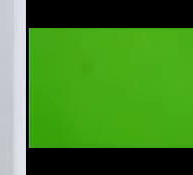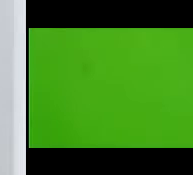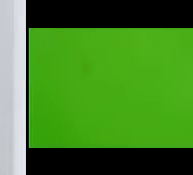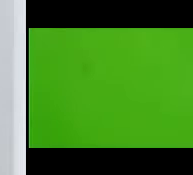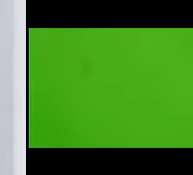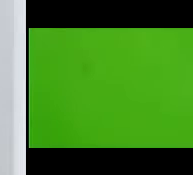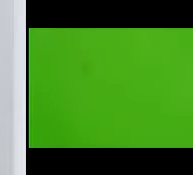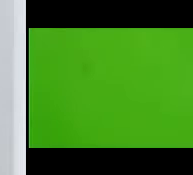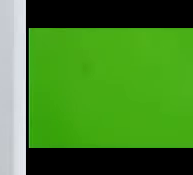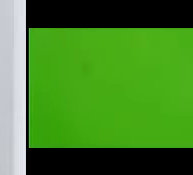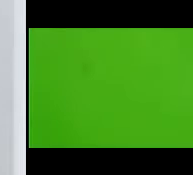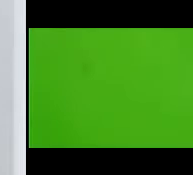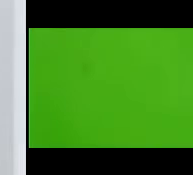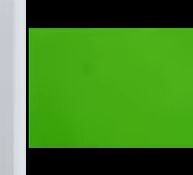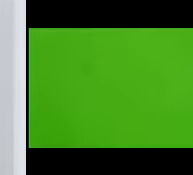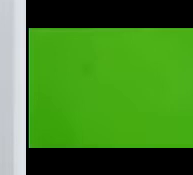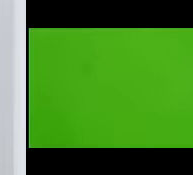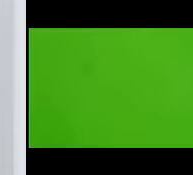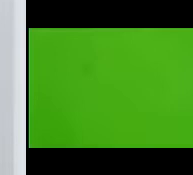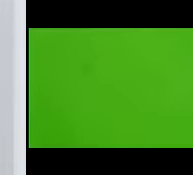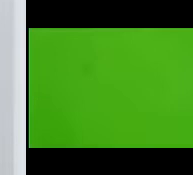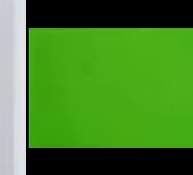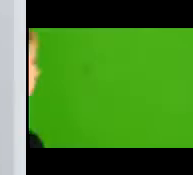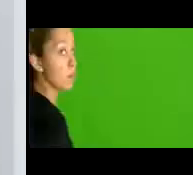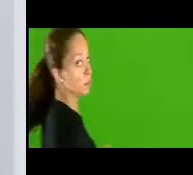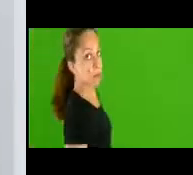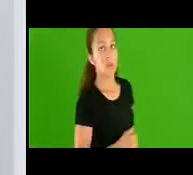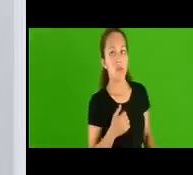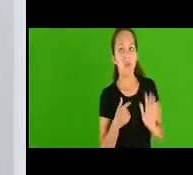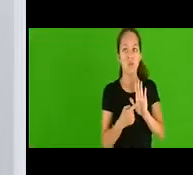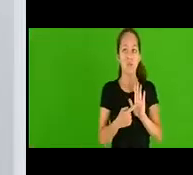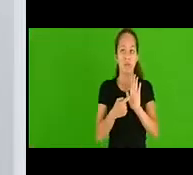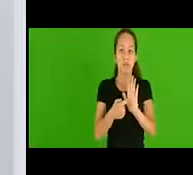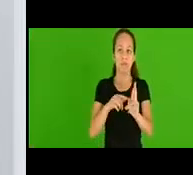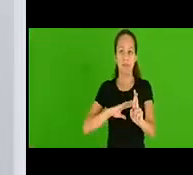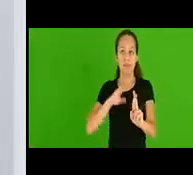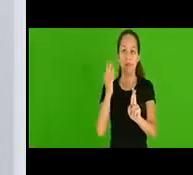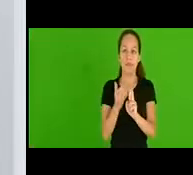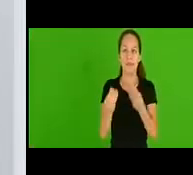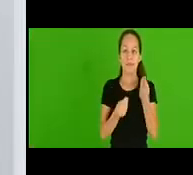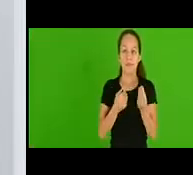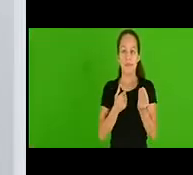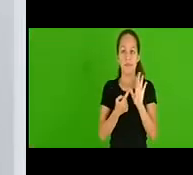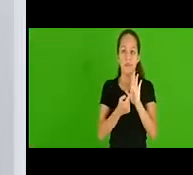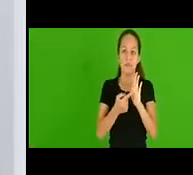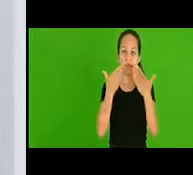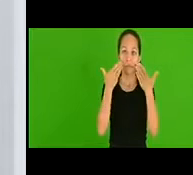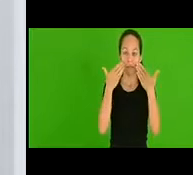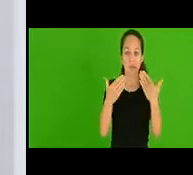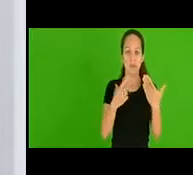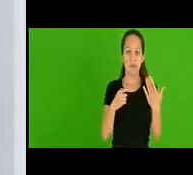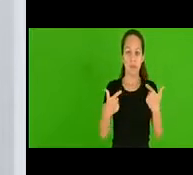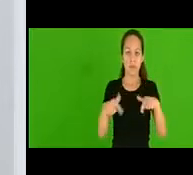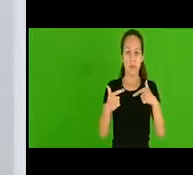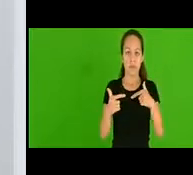apresentação, que foram as do professor Ronaldo Marcos de Lima Araújo, num trabalho que ele